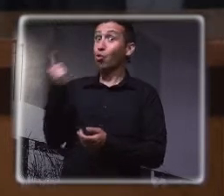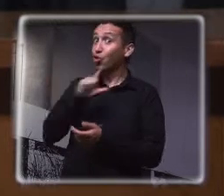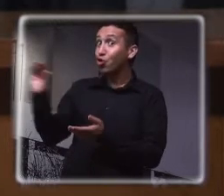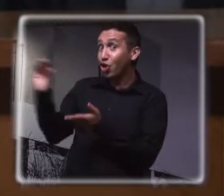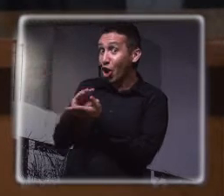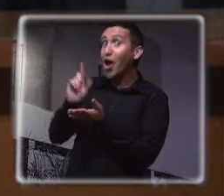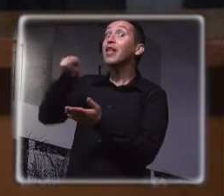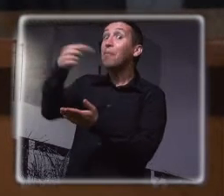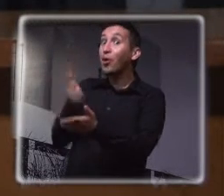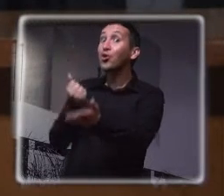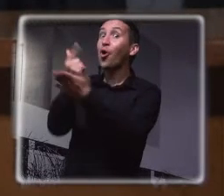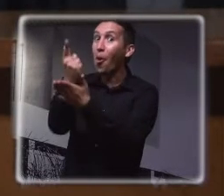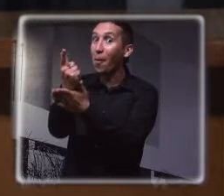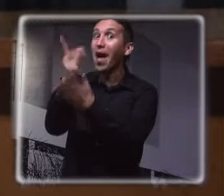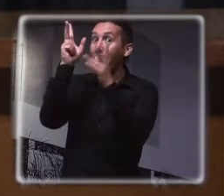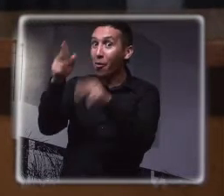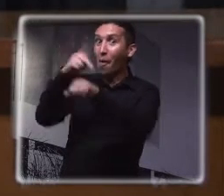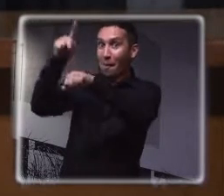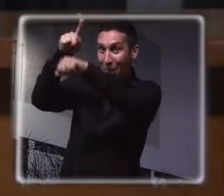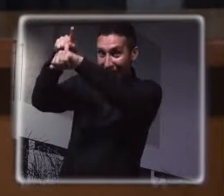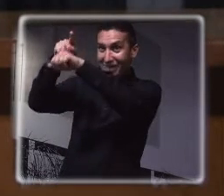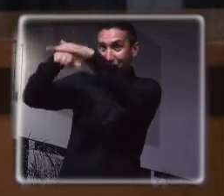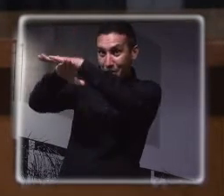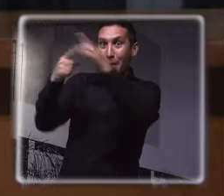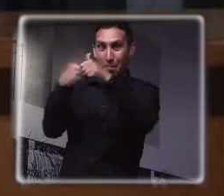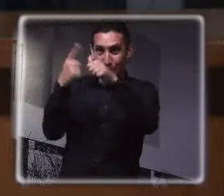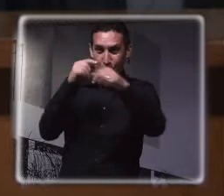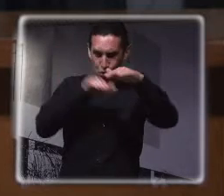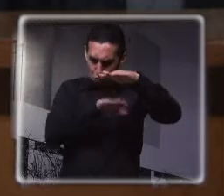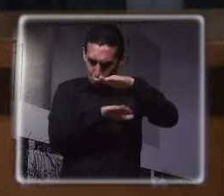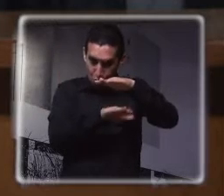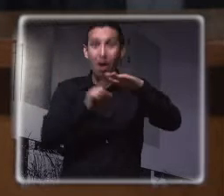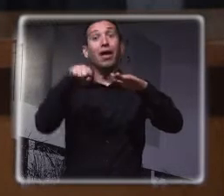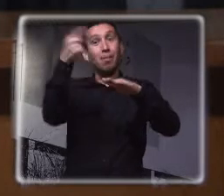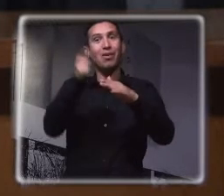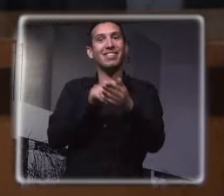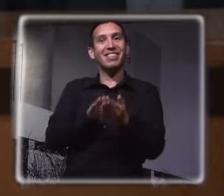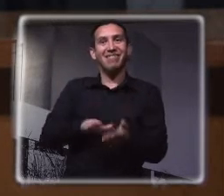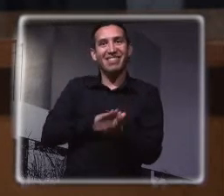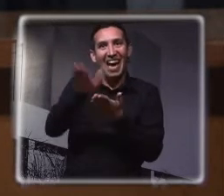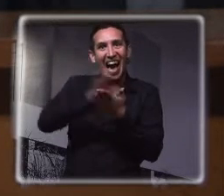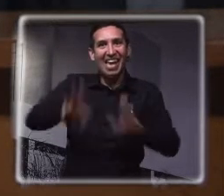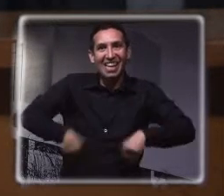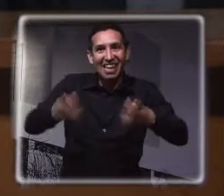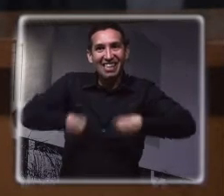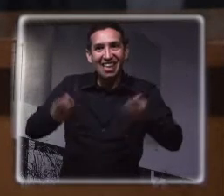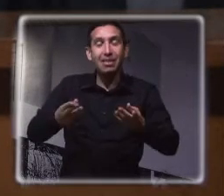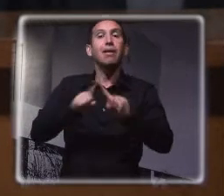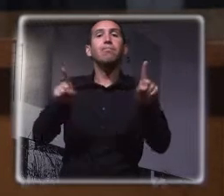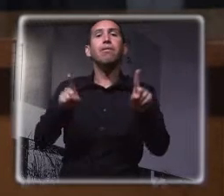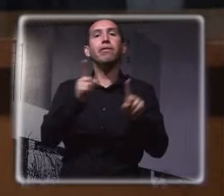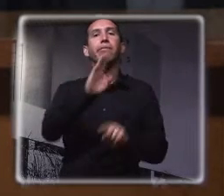que se faz nos países em que a economia é baseada na poupança. Junta o dinheiro e depois gasta. Mas o Brasil, de modo geral, é uma economia